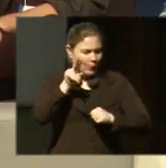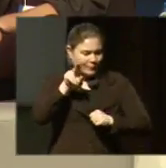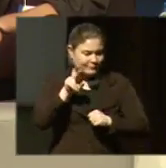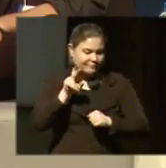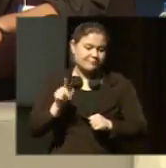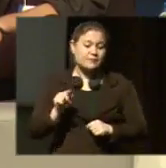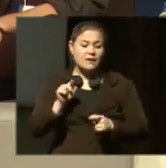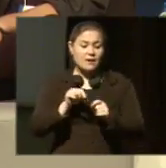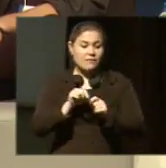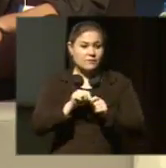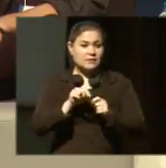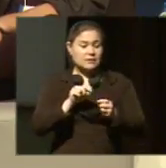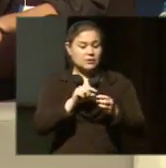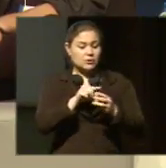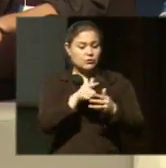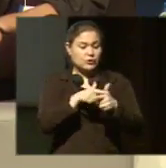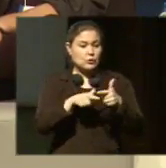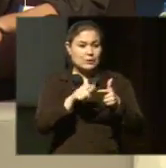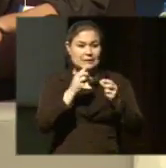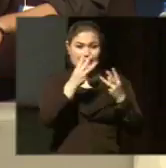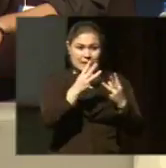é dividido entre três grupos.